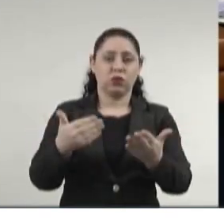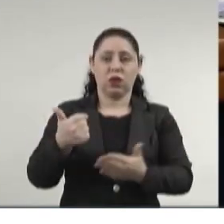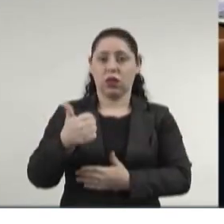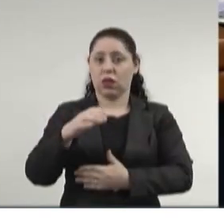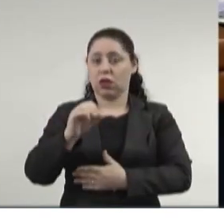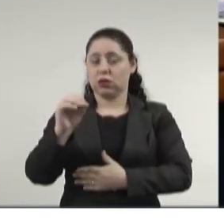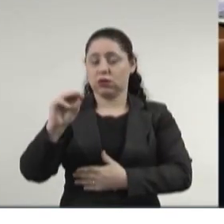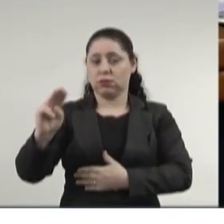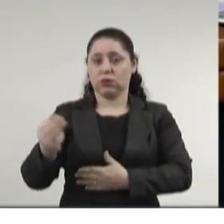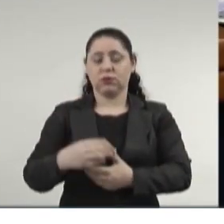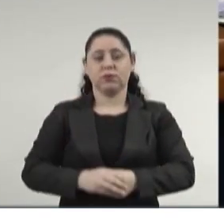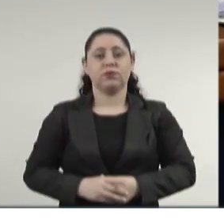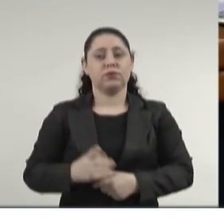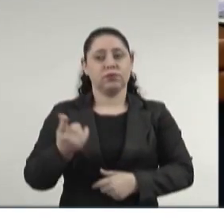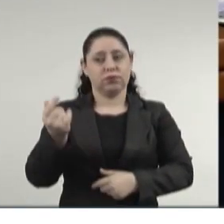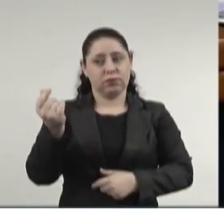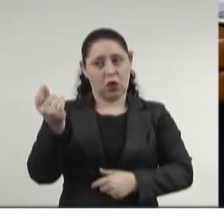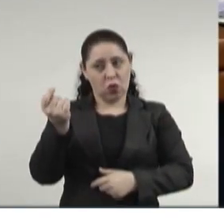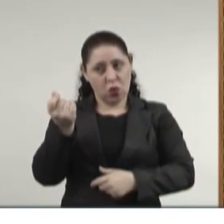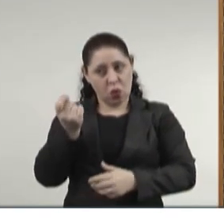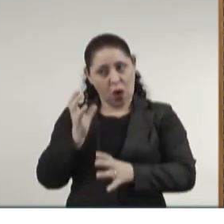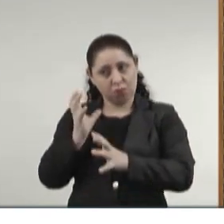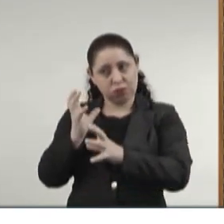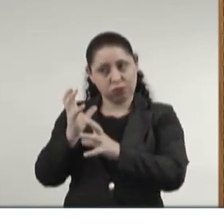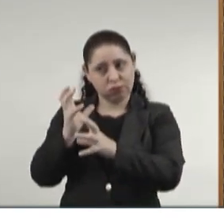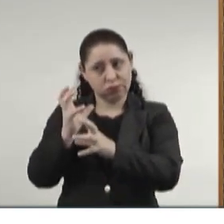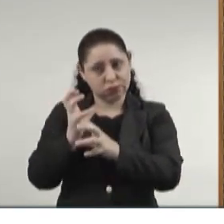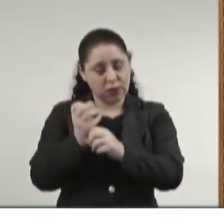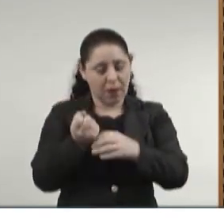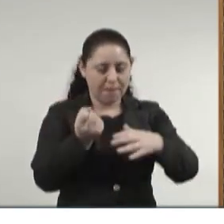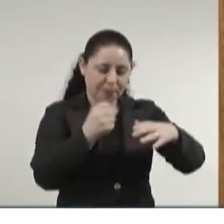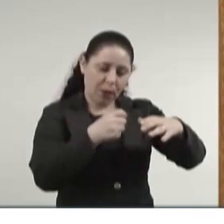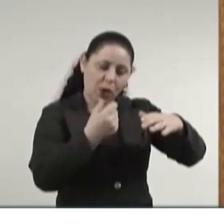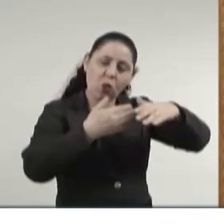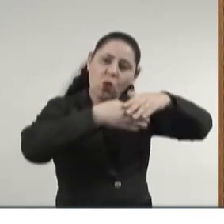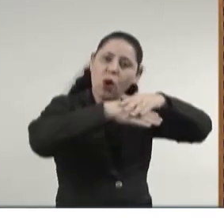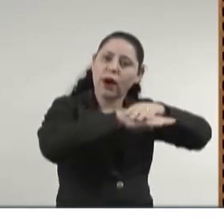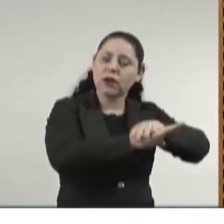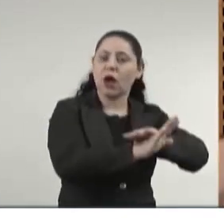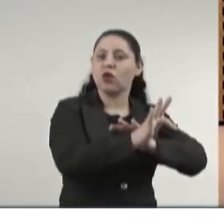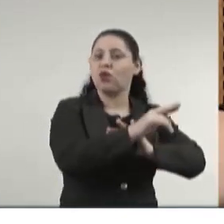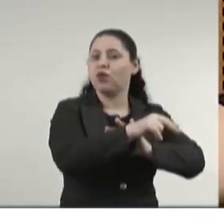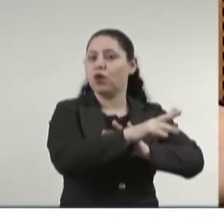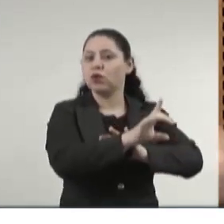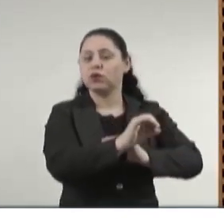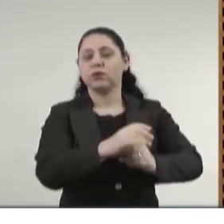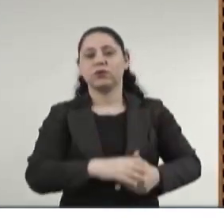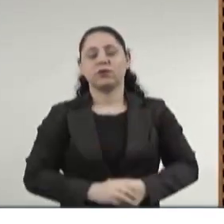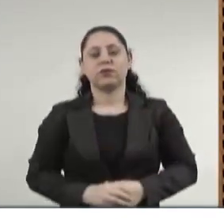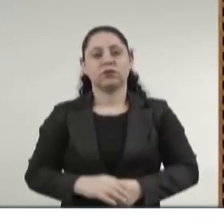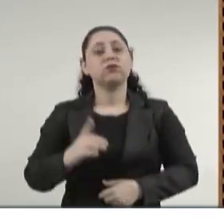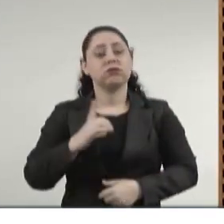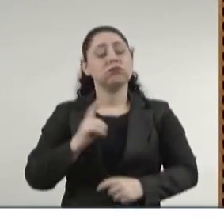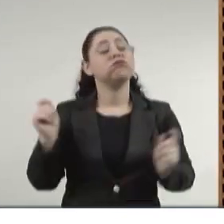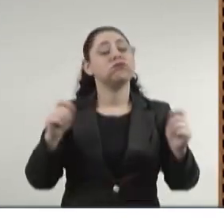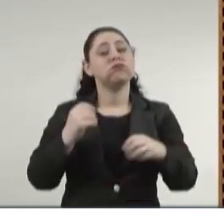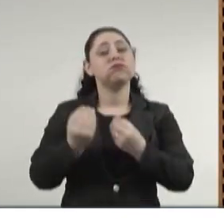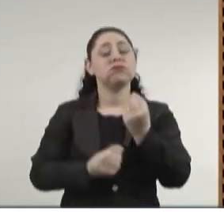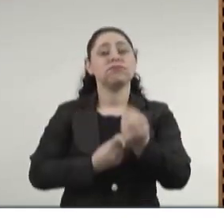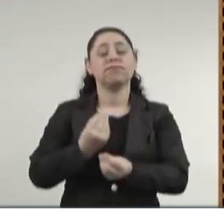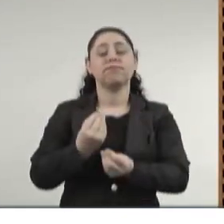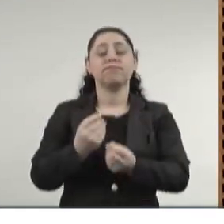E esses recursos, eles indo para o fundo, teremos condições